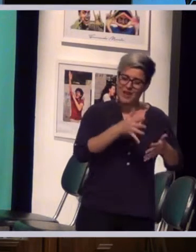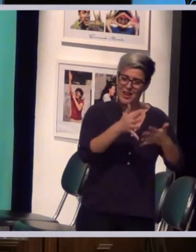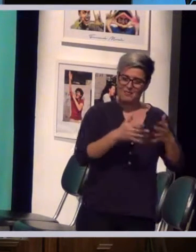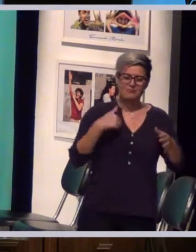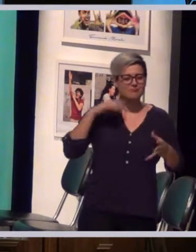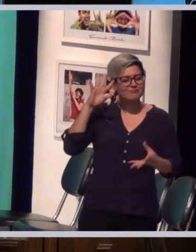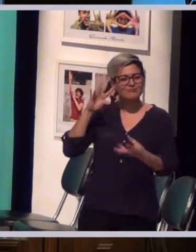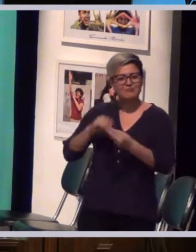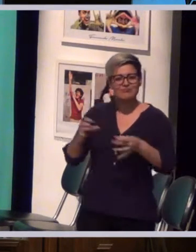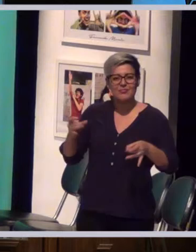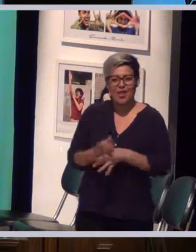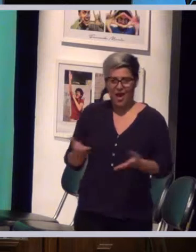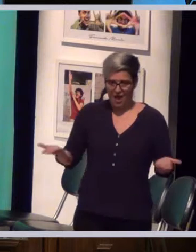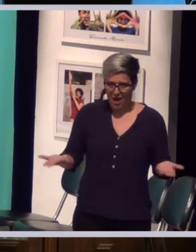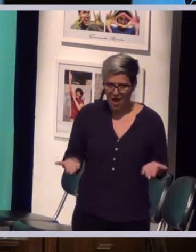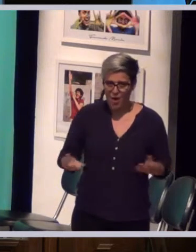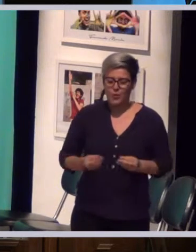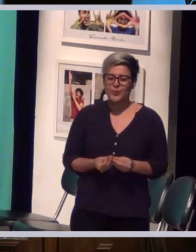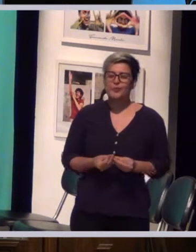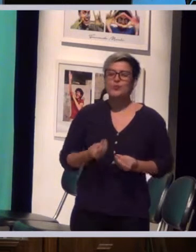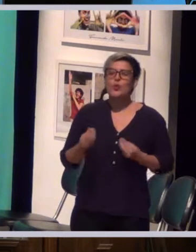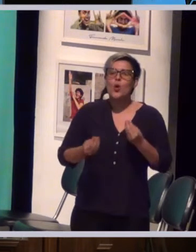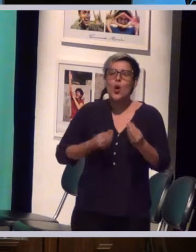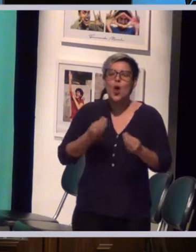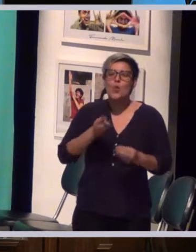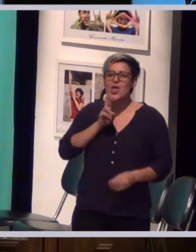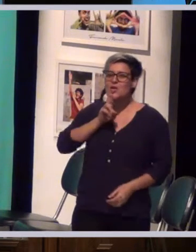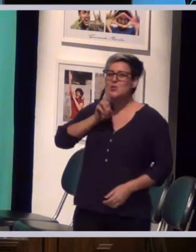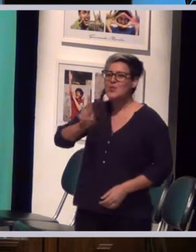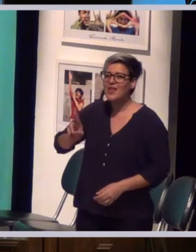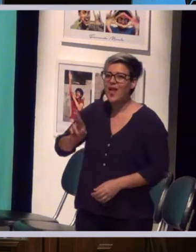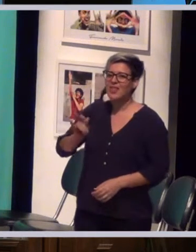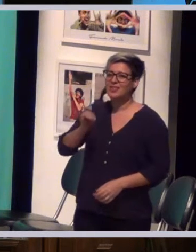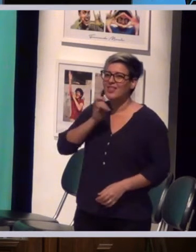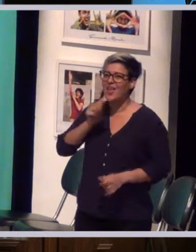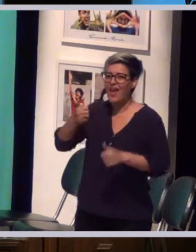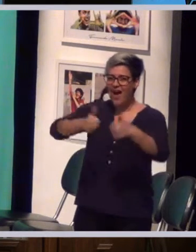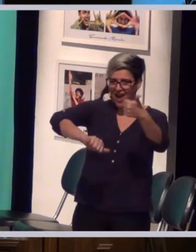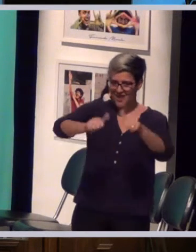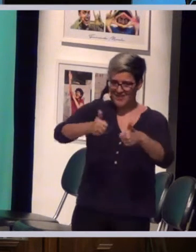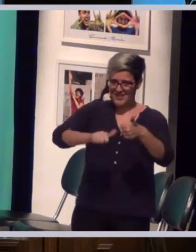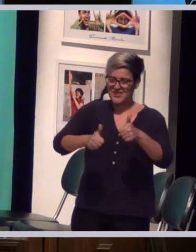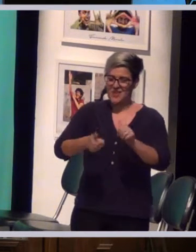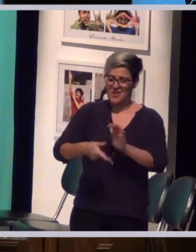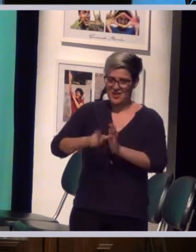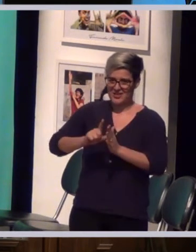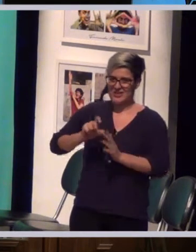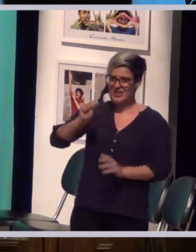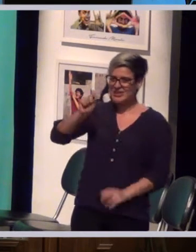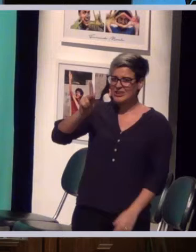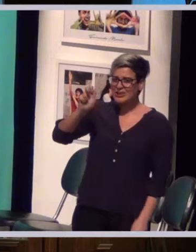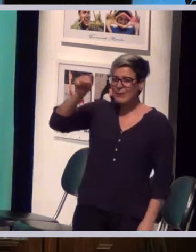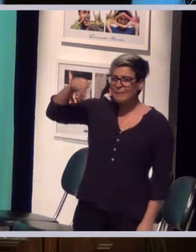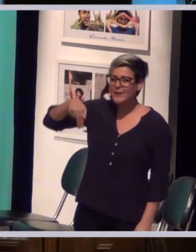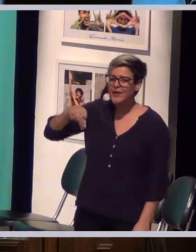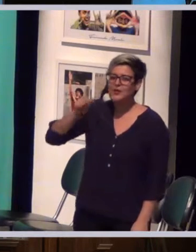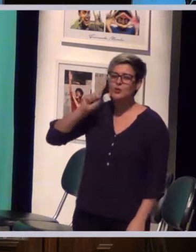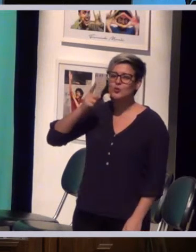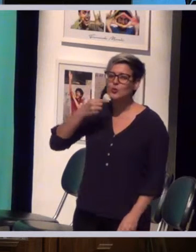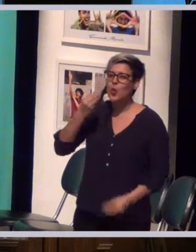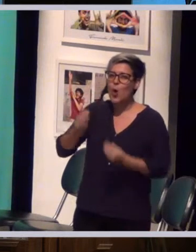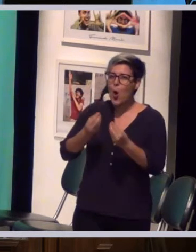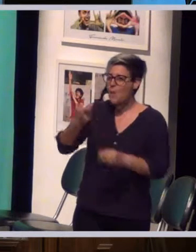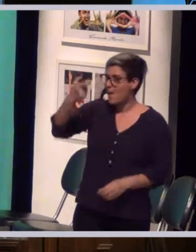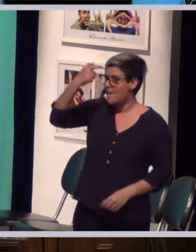agora, os cuidados ao interpretar resultados de testes, de avaliações, como, por exemplo, o SPAM menor de surdos para a memória de